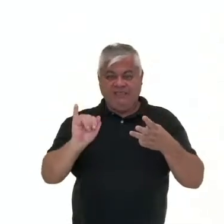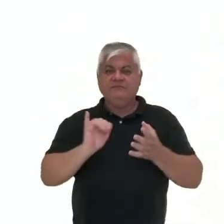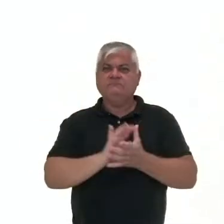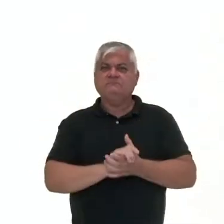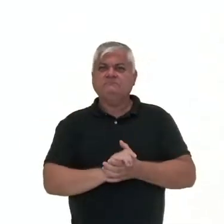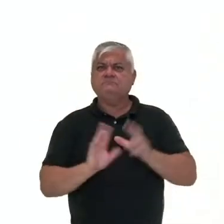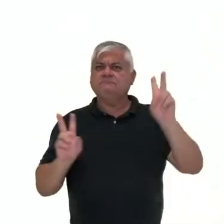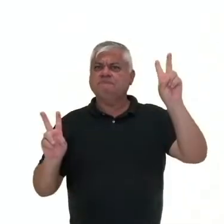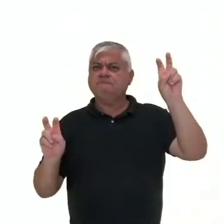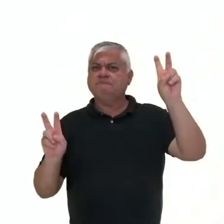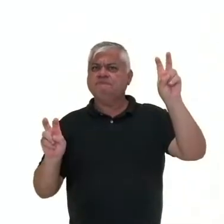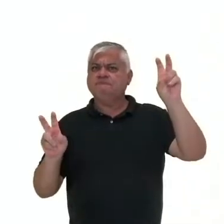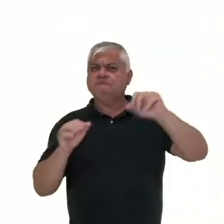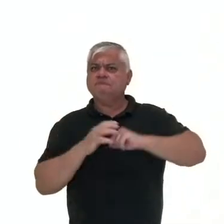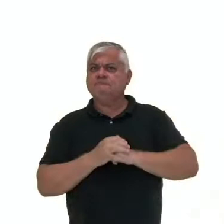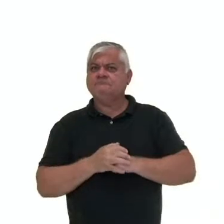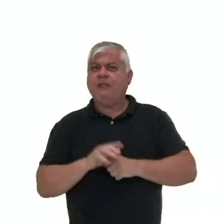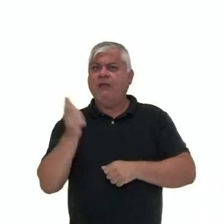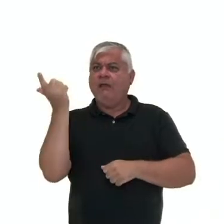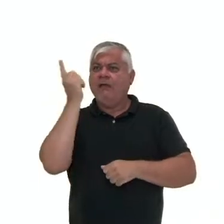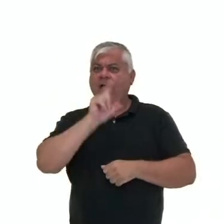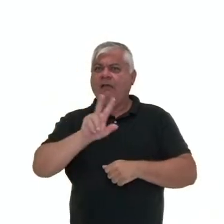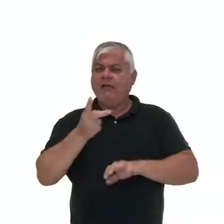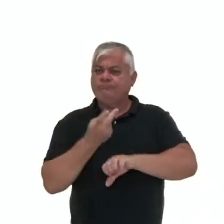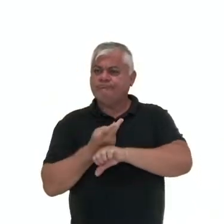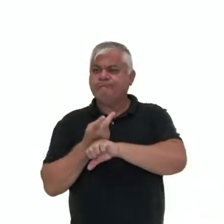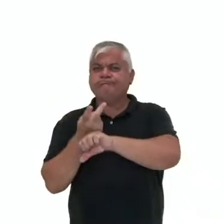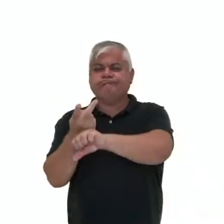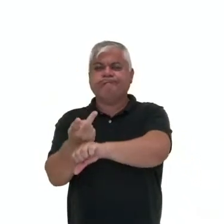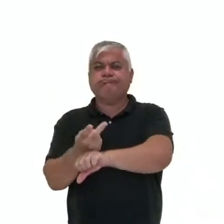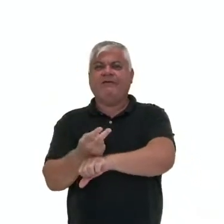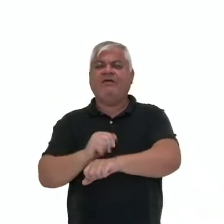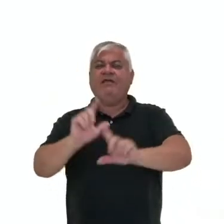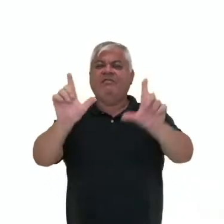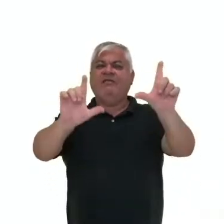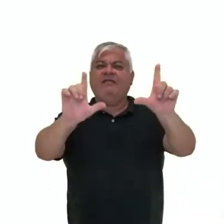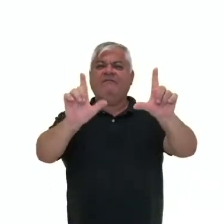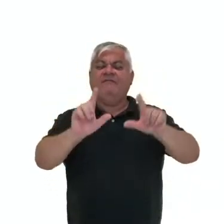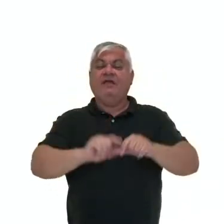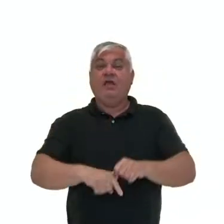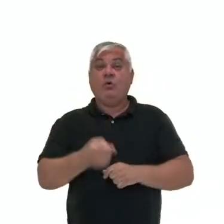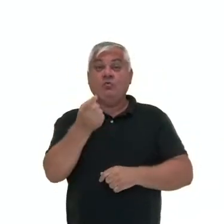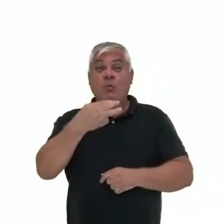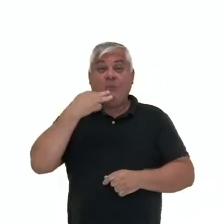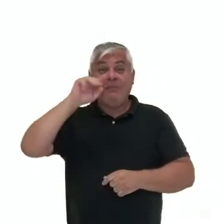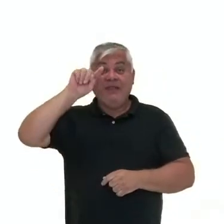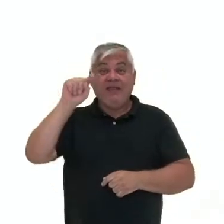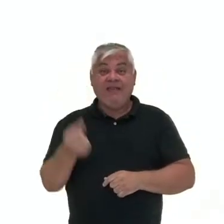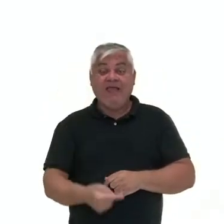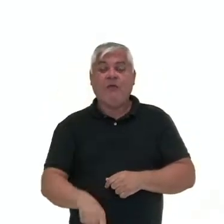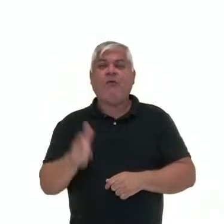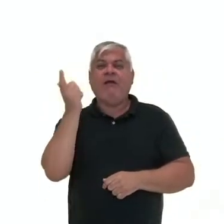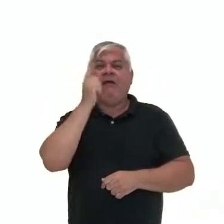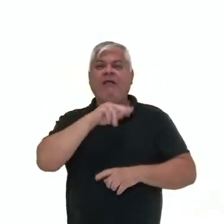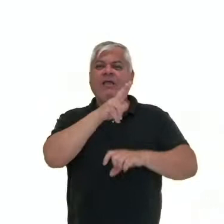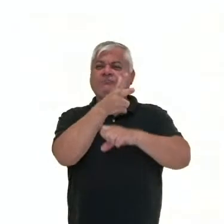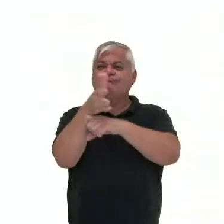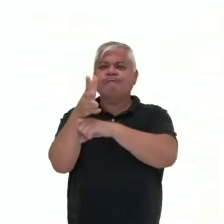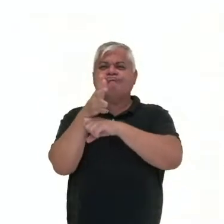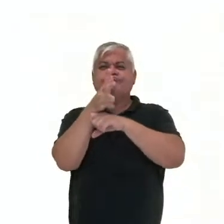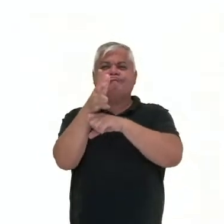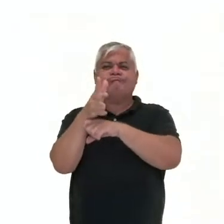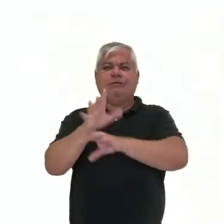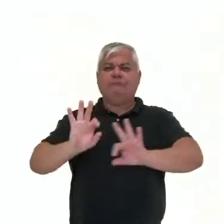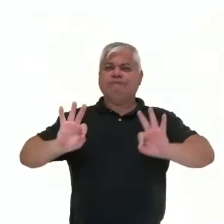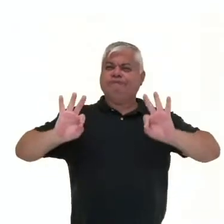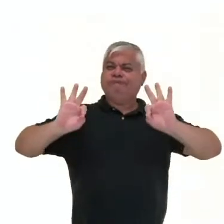seu filme exibido para 1 milhão de espectadores da rede Cinemark e uma câmera de altíssima qualidade. É